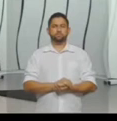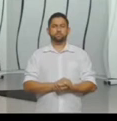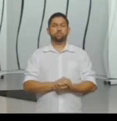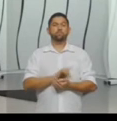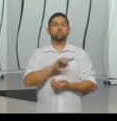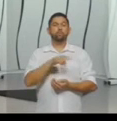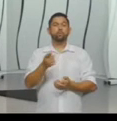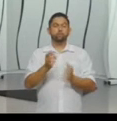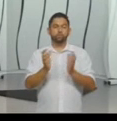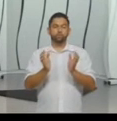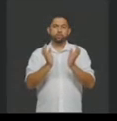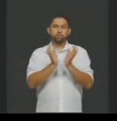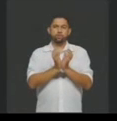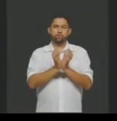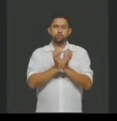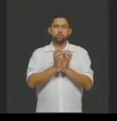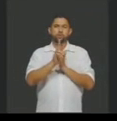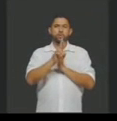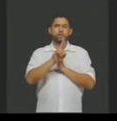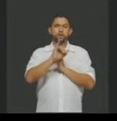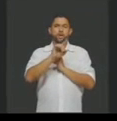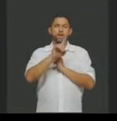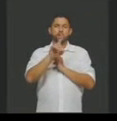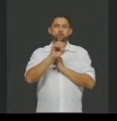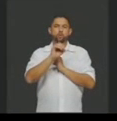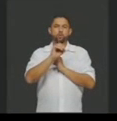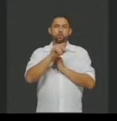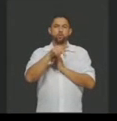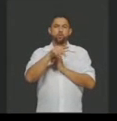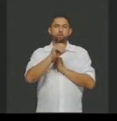Outro grupo, risópodes ou